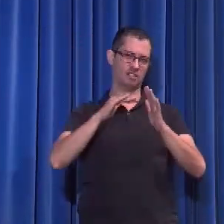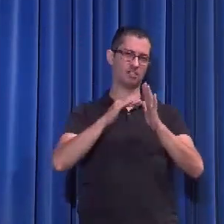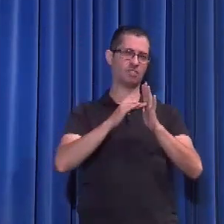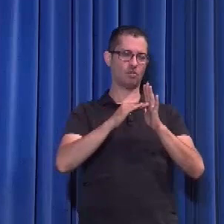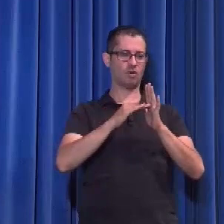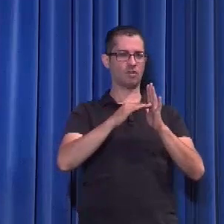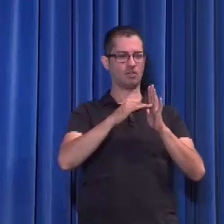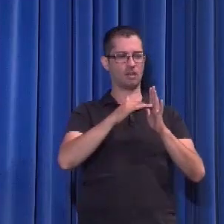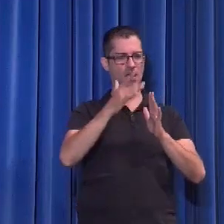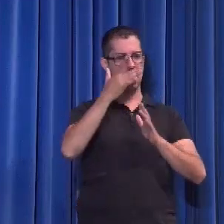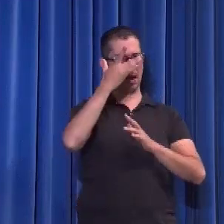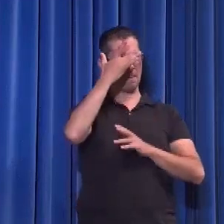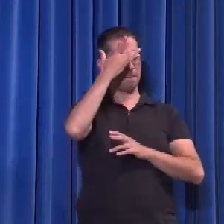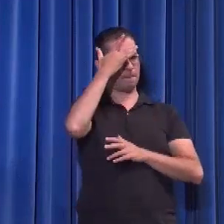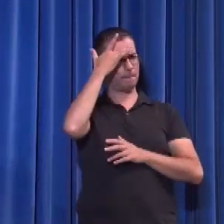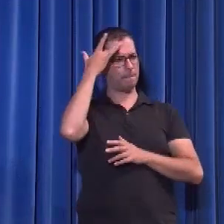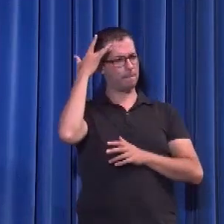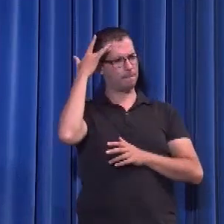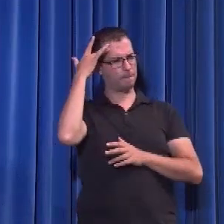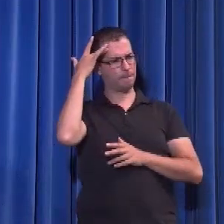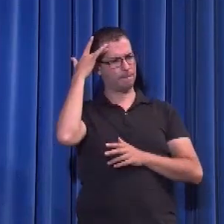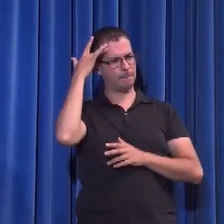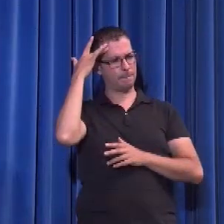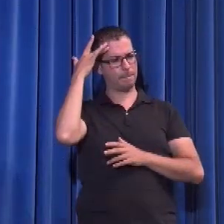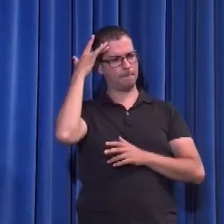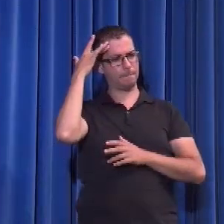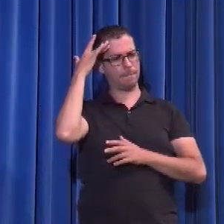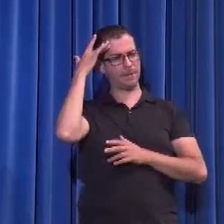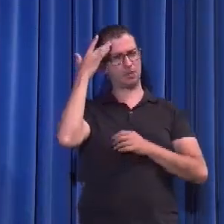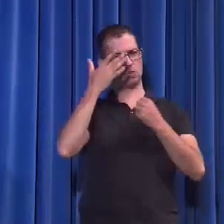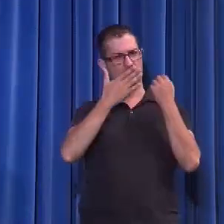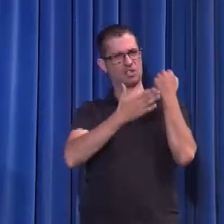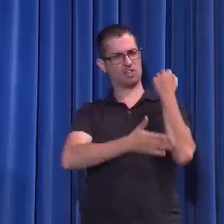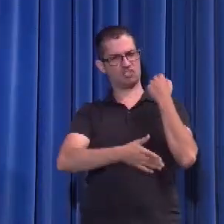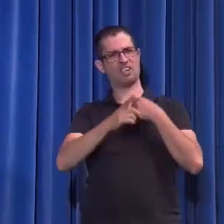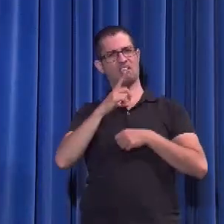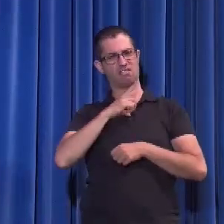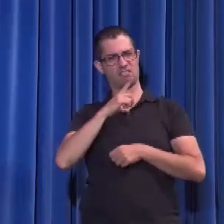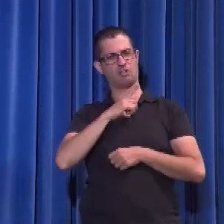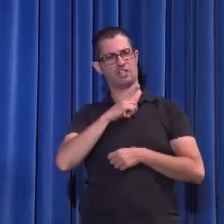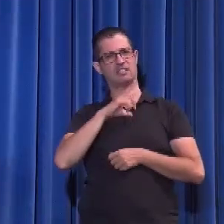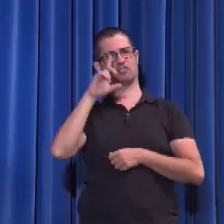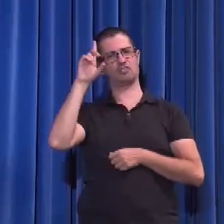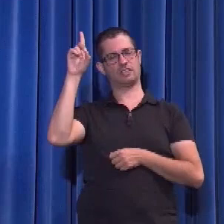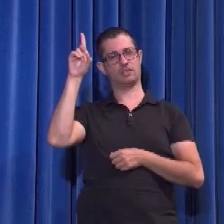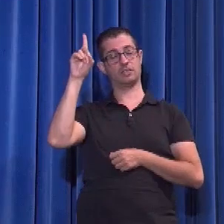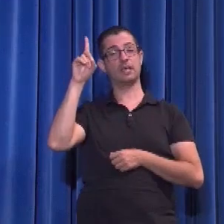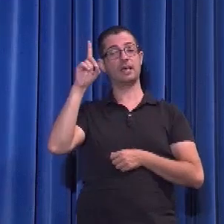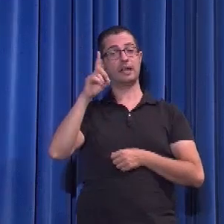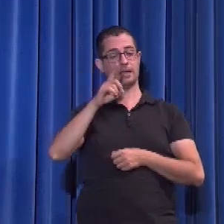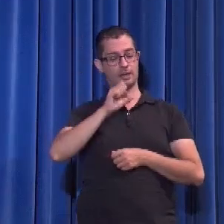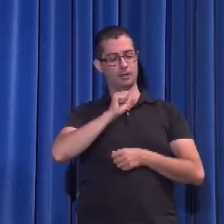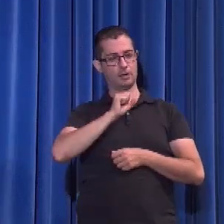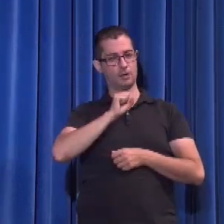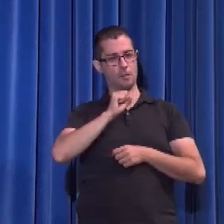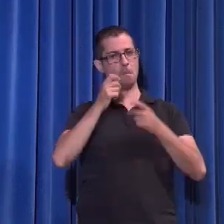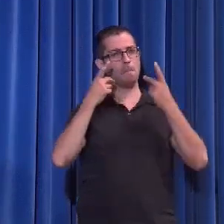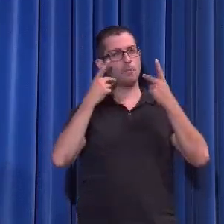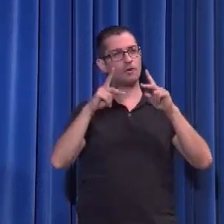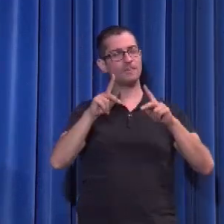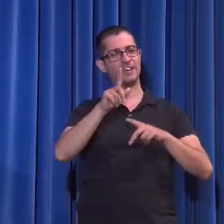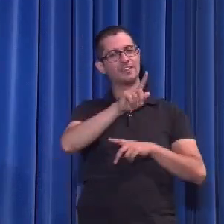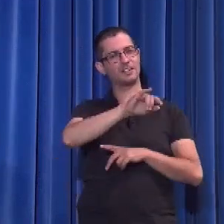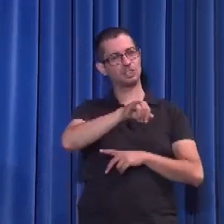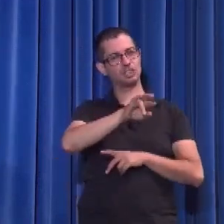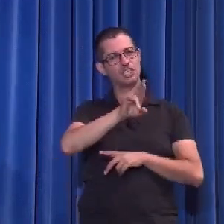sob a condenação, sob a ira de Deus. E o profeta Jeremias, ele expressa durante este livro a